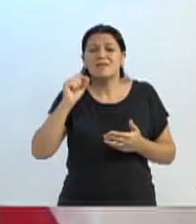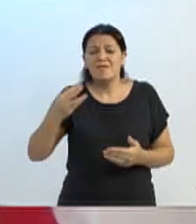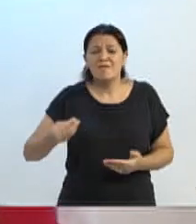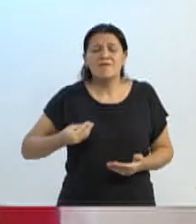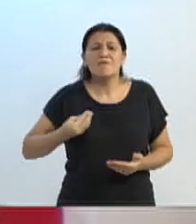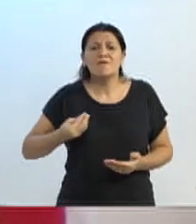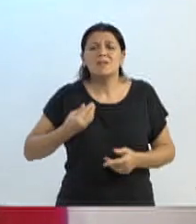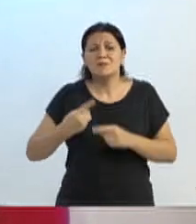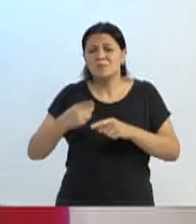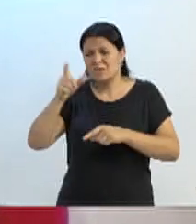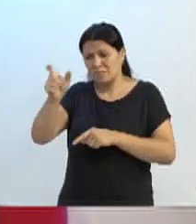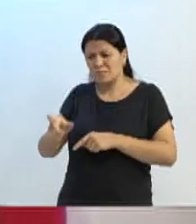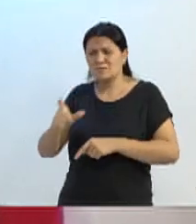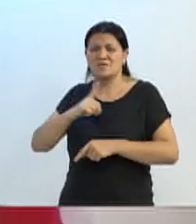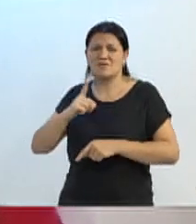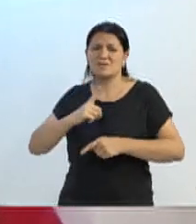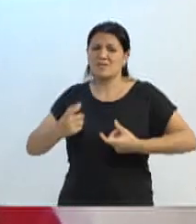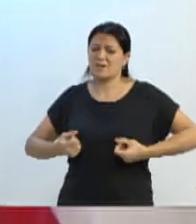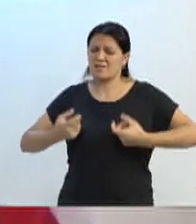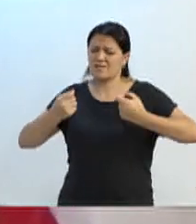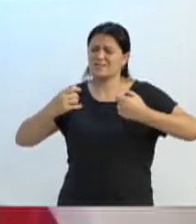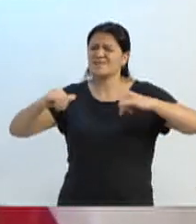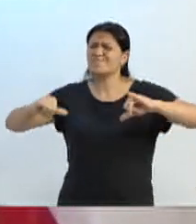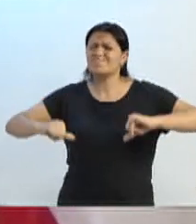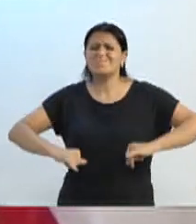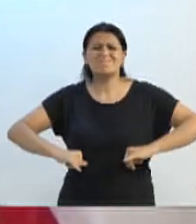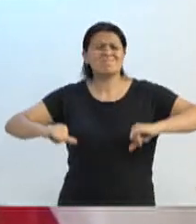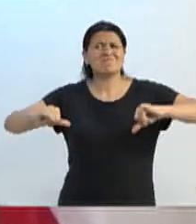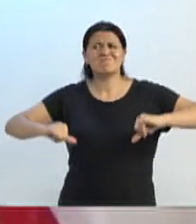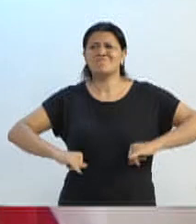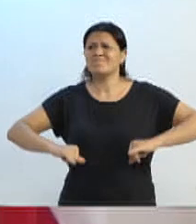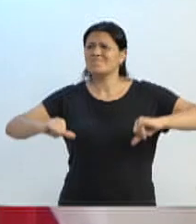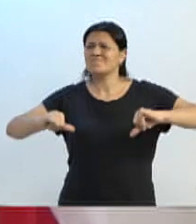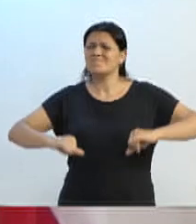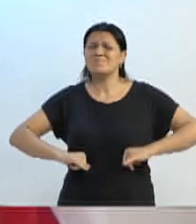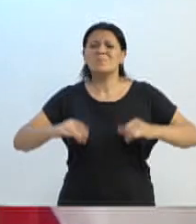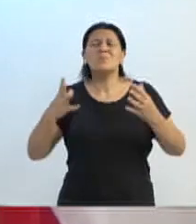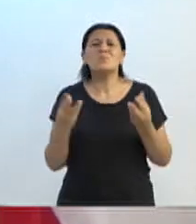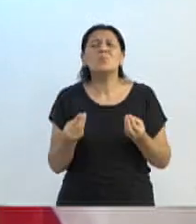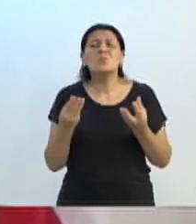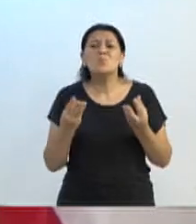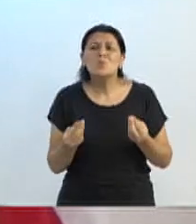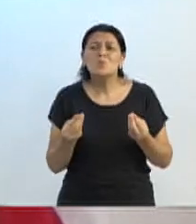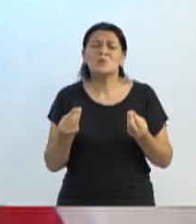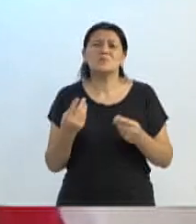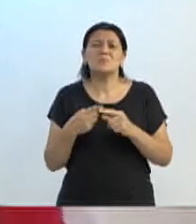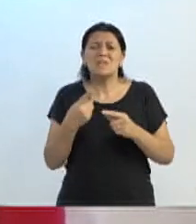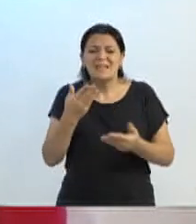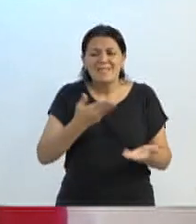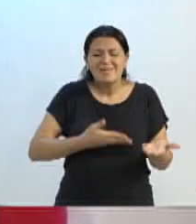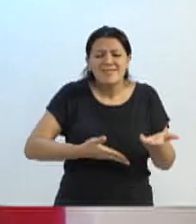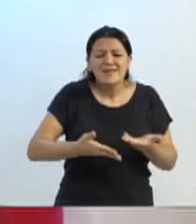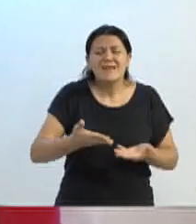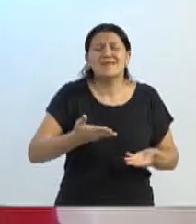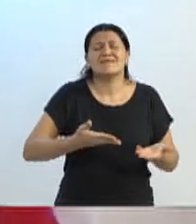quimioterapia, radioterapia, eles já ficam automaticamente... O tratamento, vereador Gilson, só o tratamento